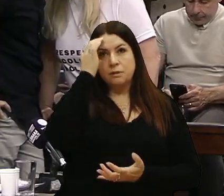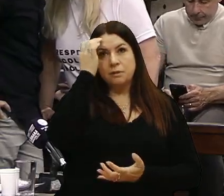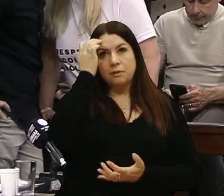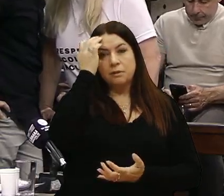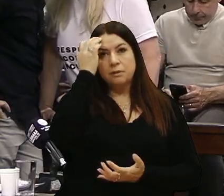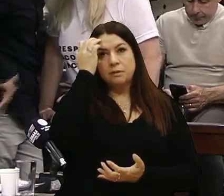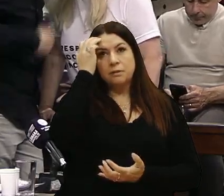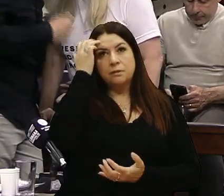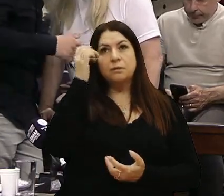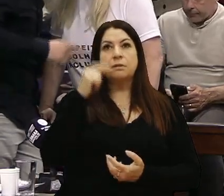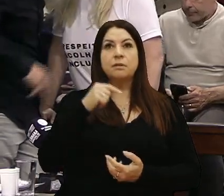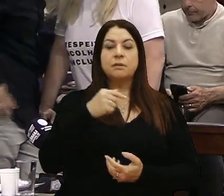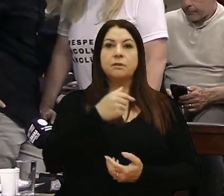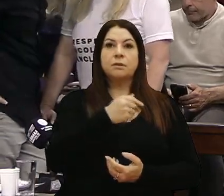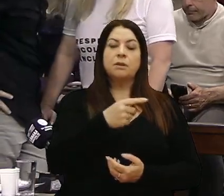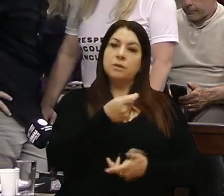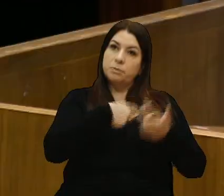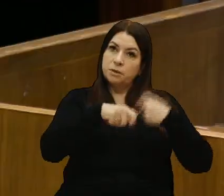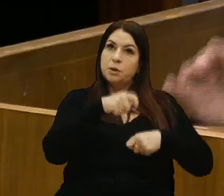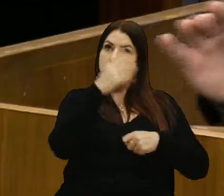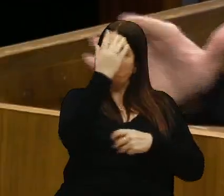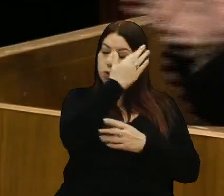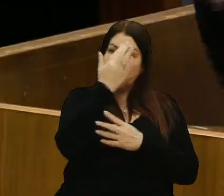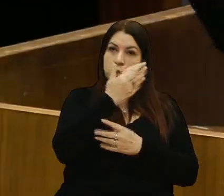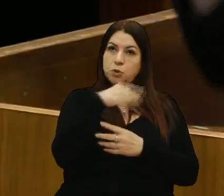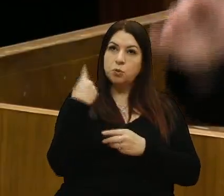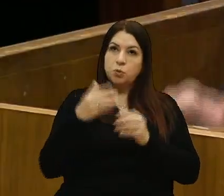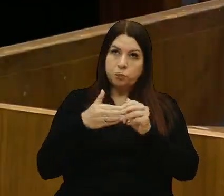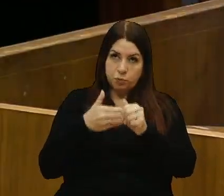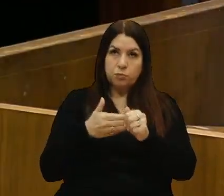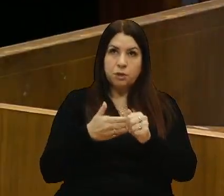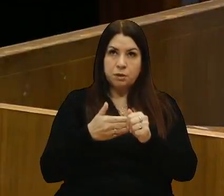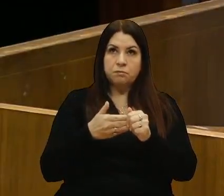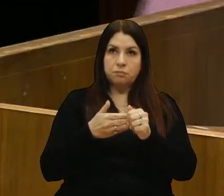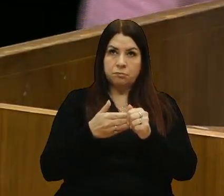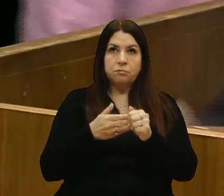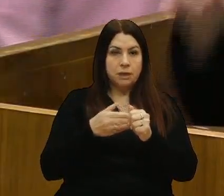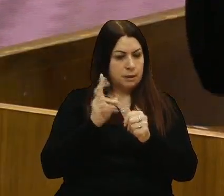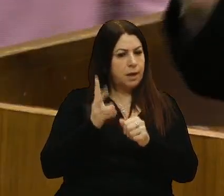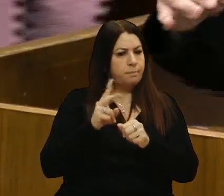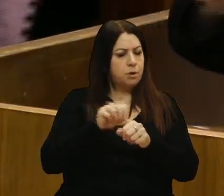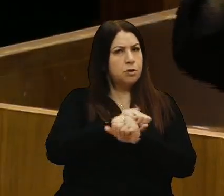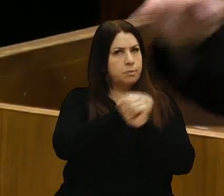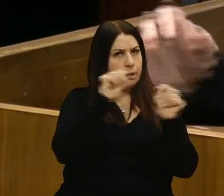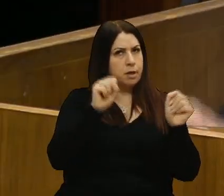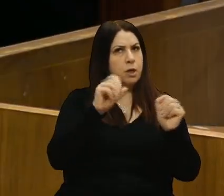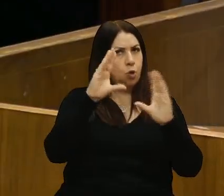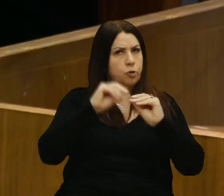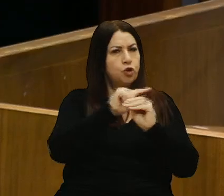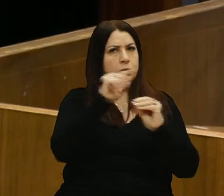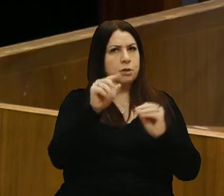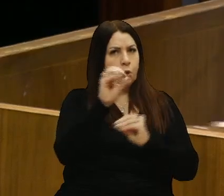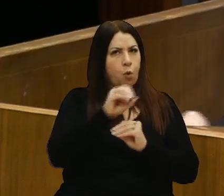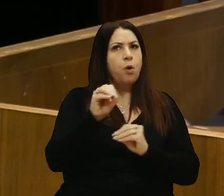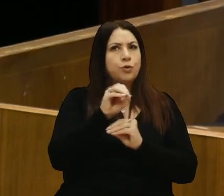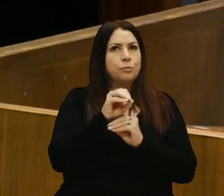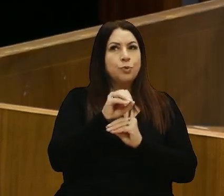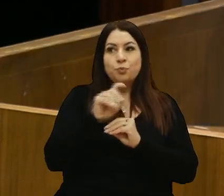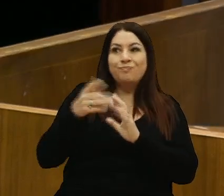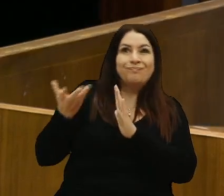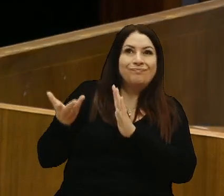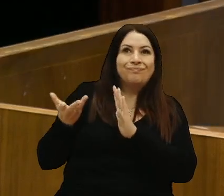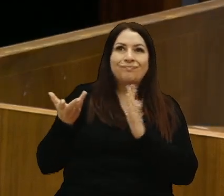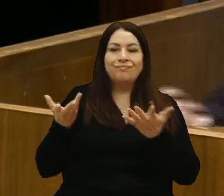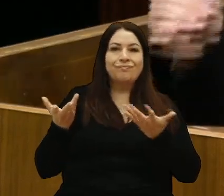O governo Adiló, nós acompanhamos aqui dia e noite esse governo. Nisso, eles são ótimos. No resto,